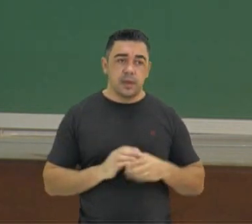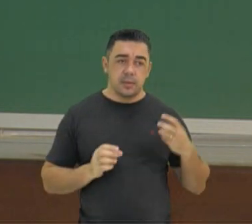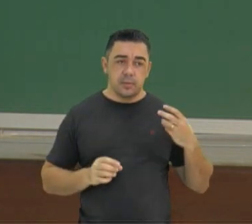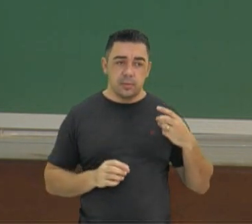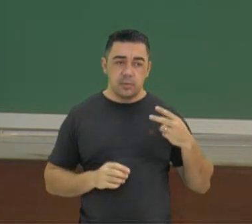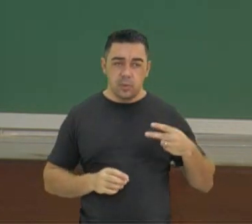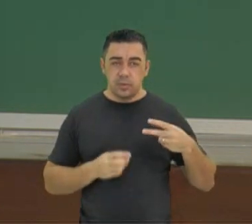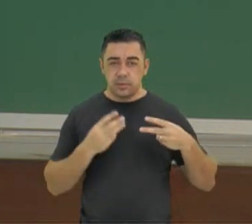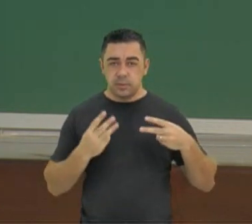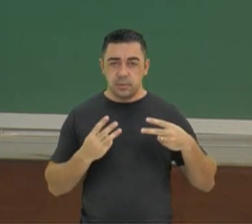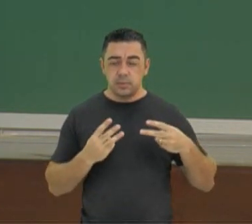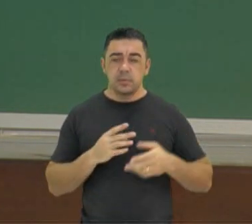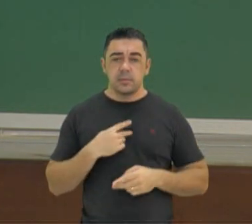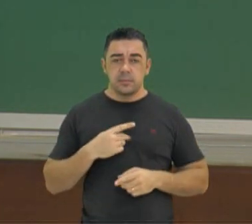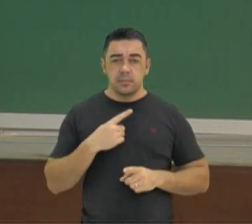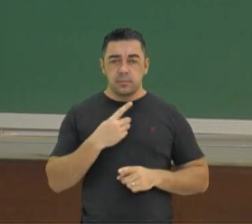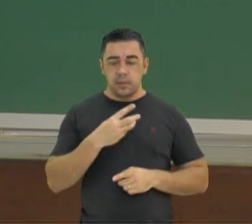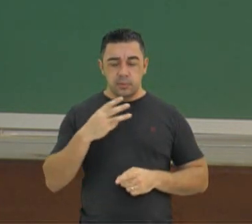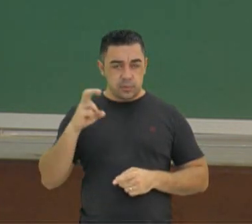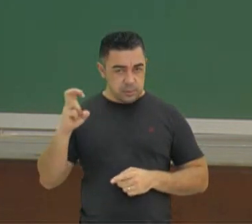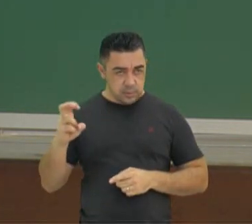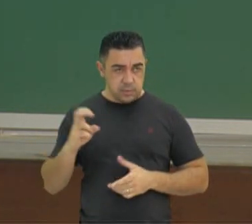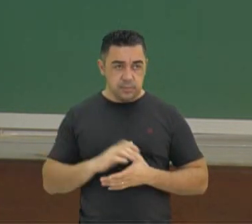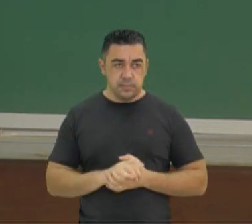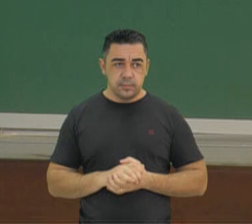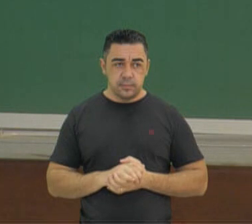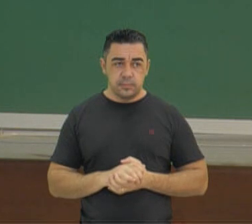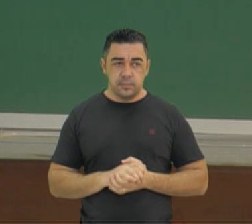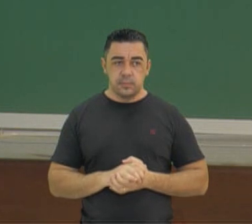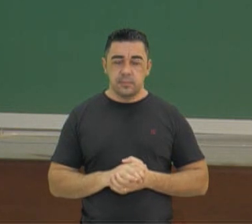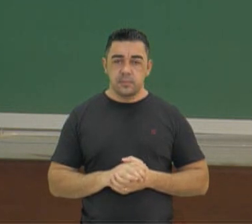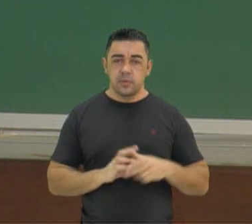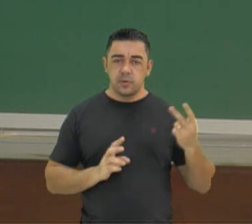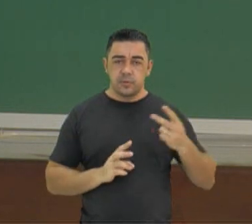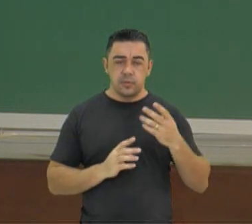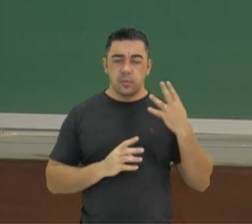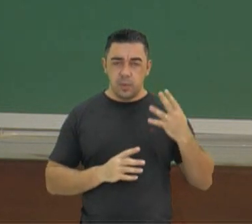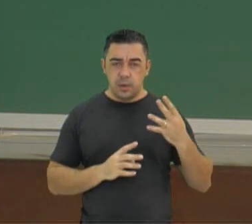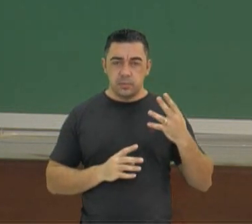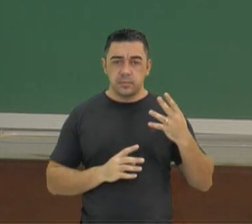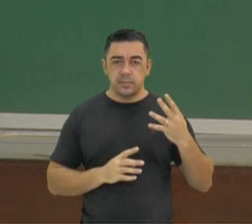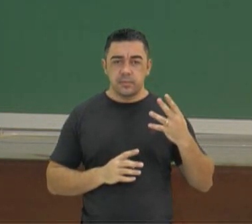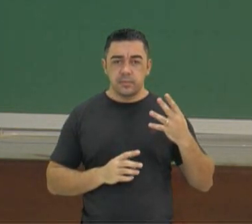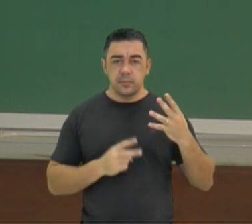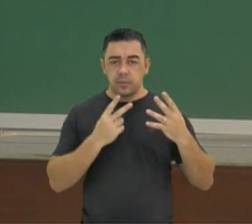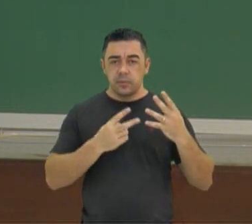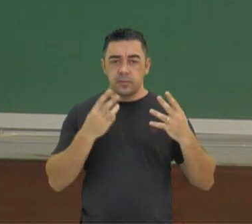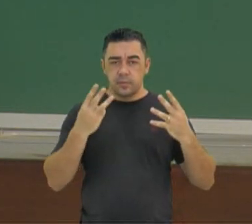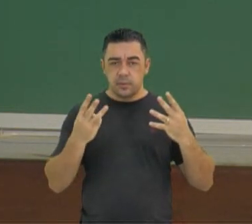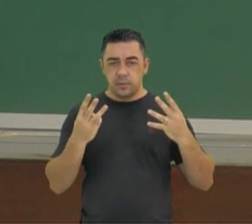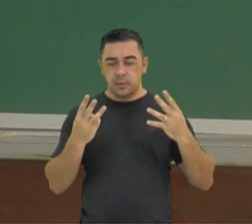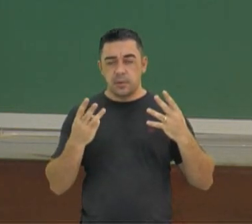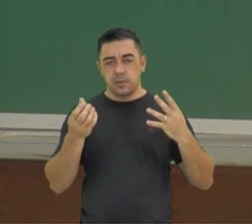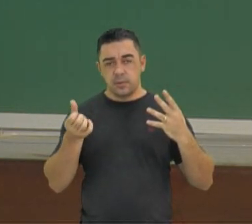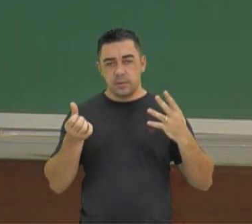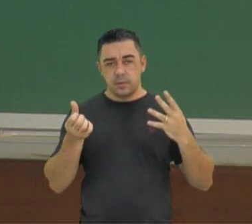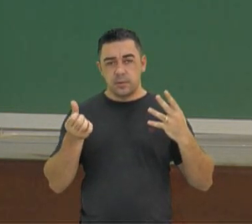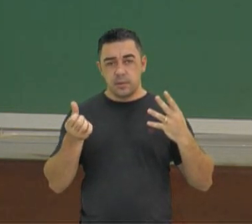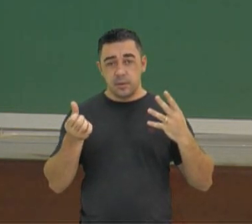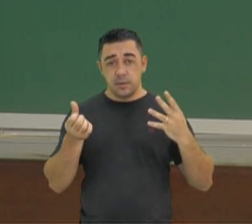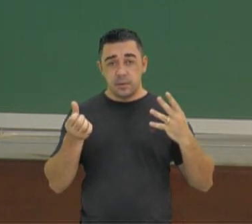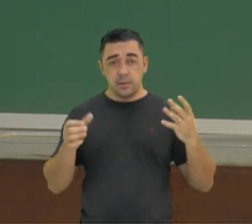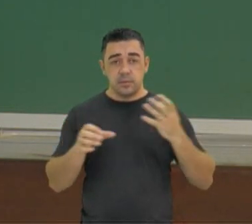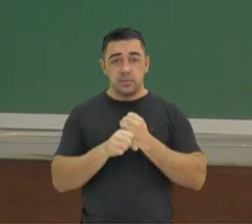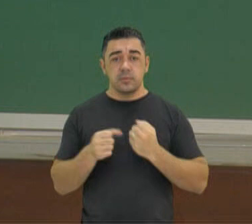2. 3 mais 2, 5. 2 vezes 2, 4. Daí o 3 agora, 2 vezes